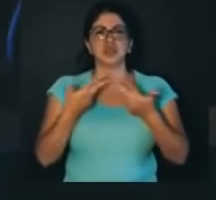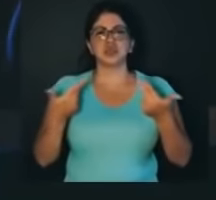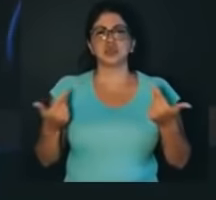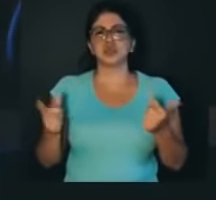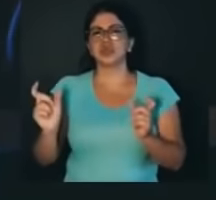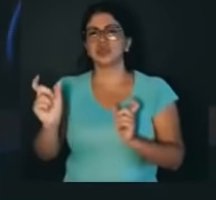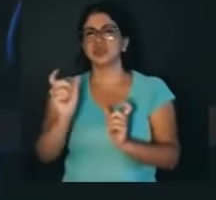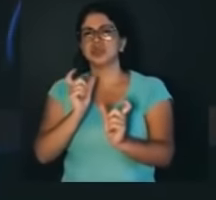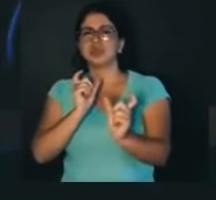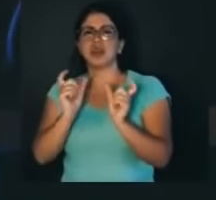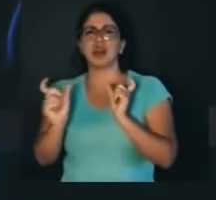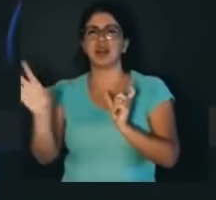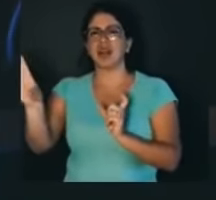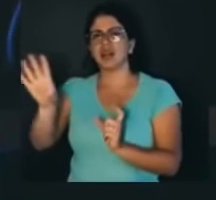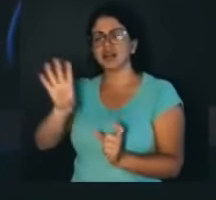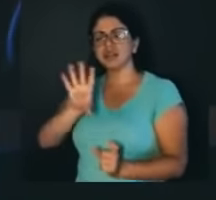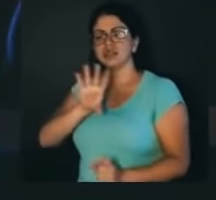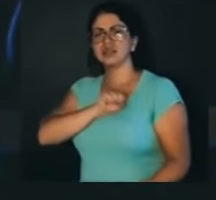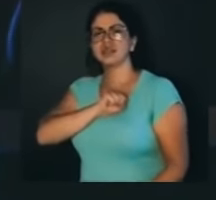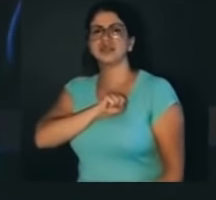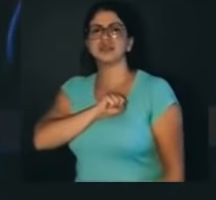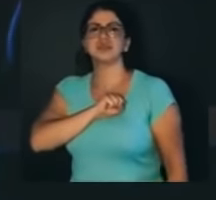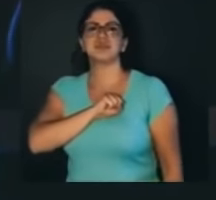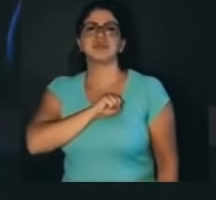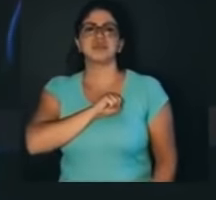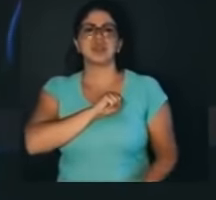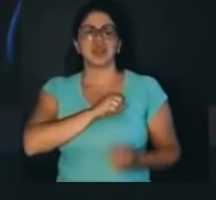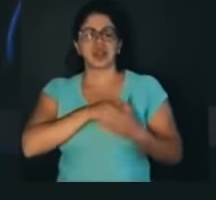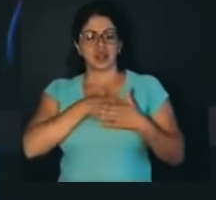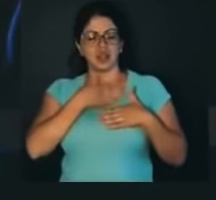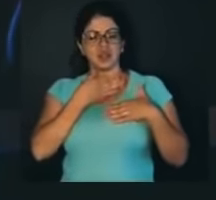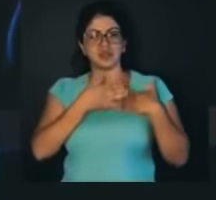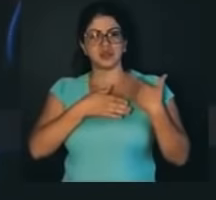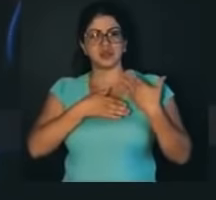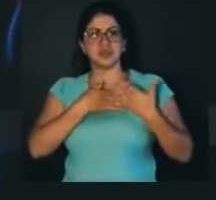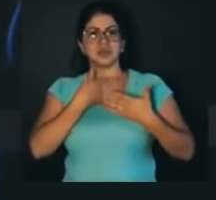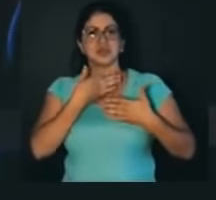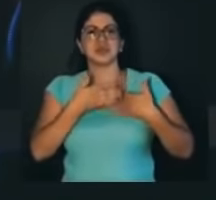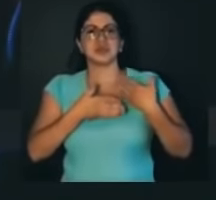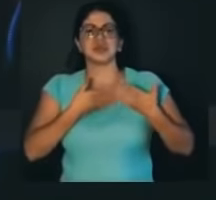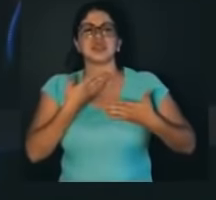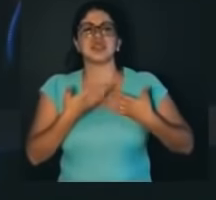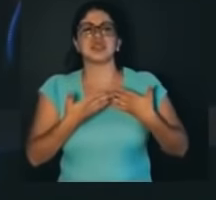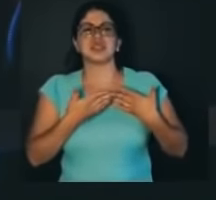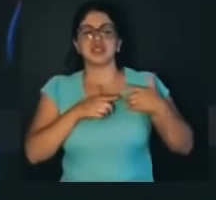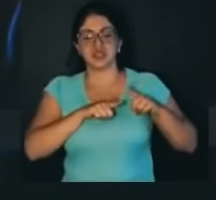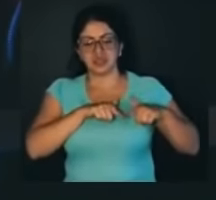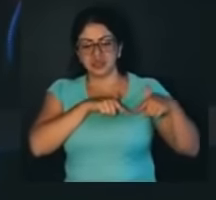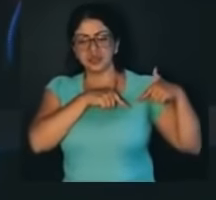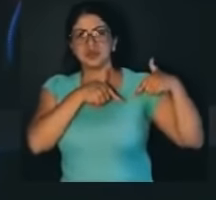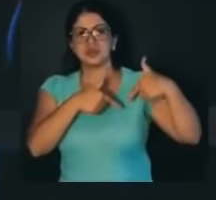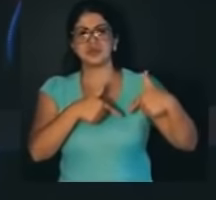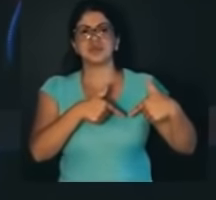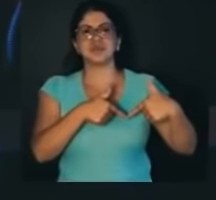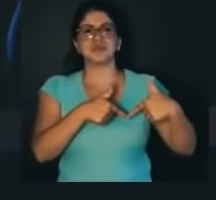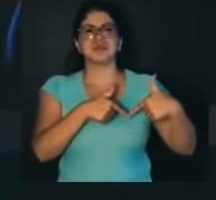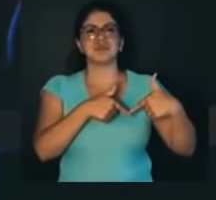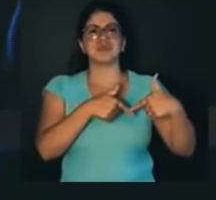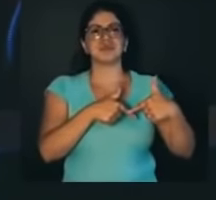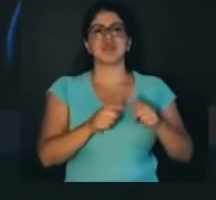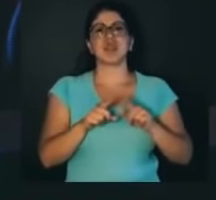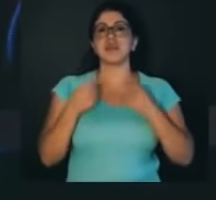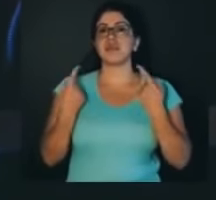Você ouve com o coração. Mas você tem a possibilidade de aceitar e negar